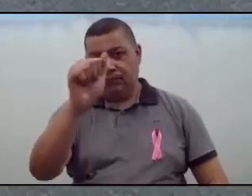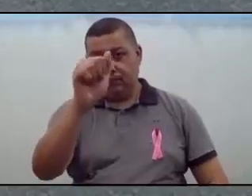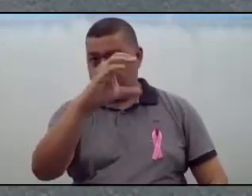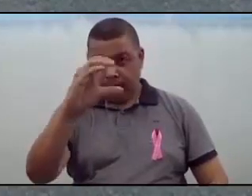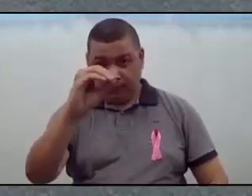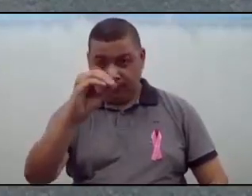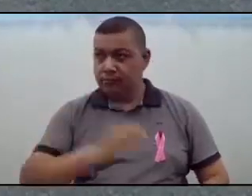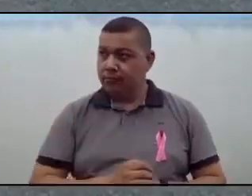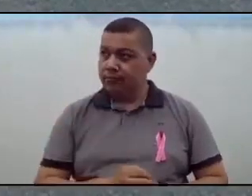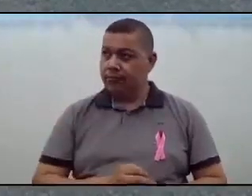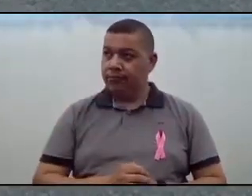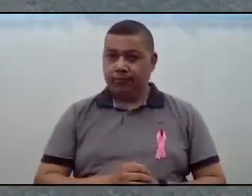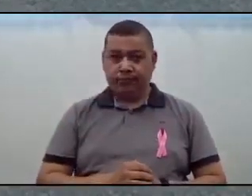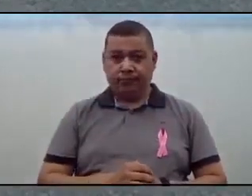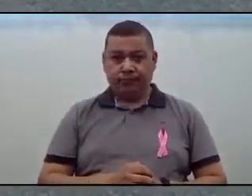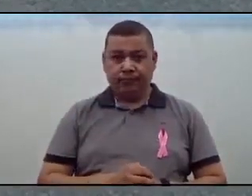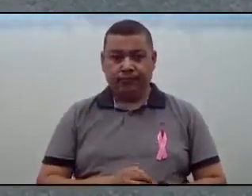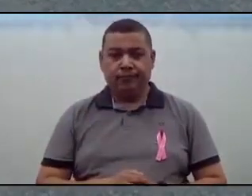falar para você, Salim,